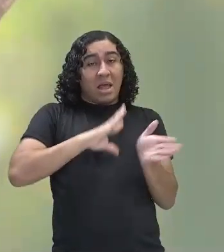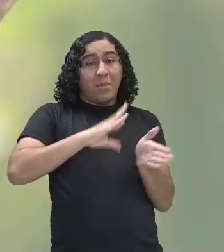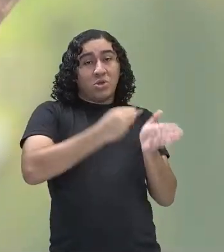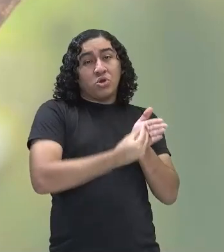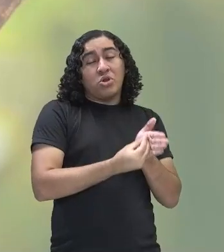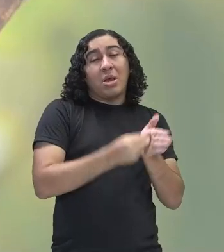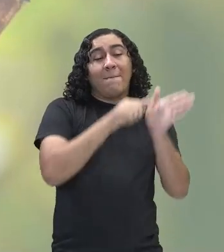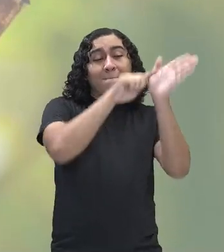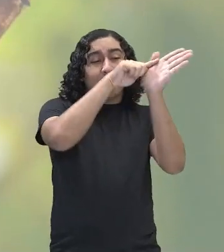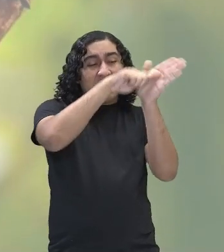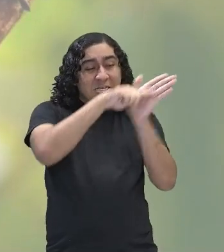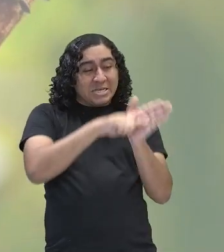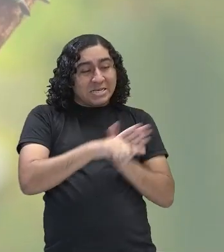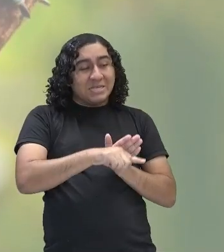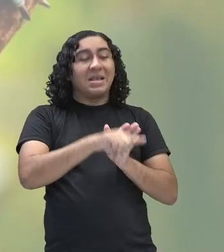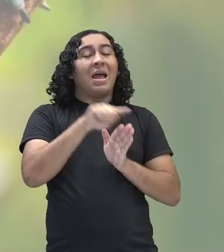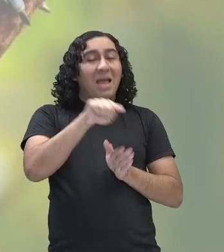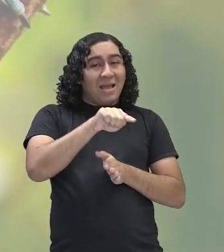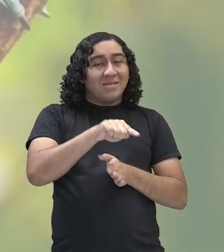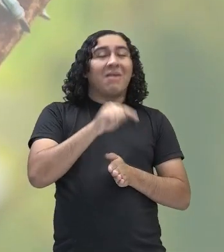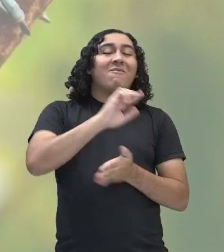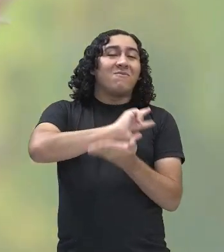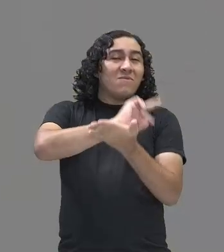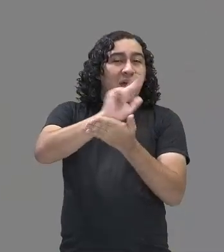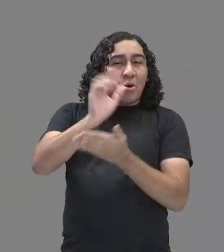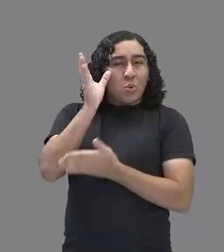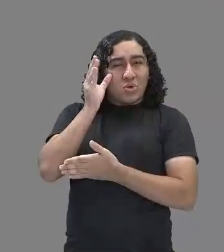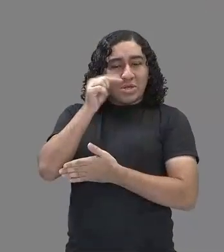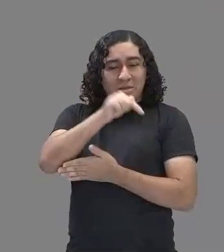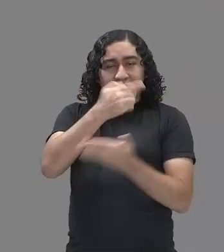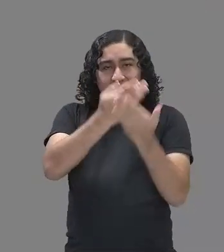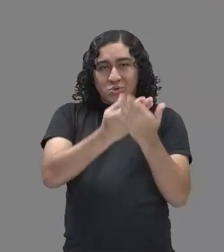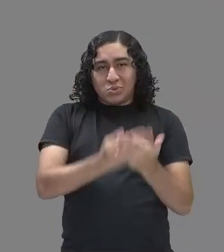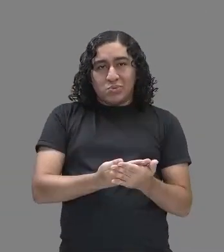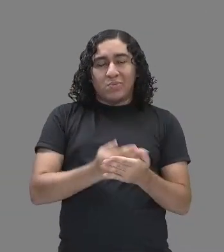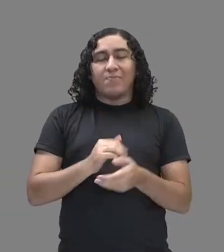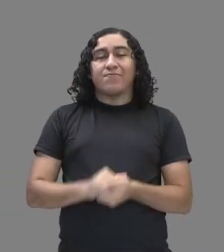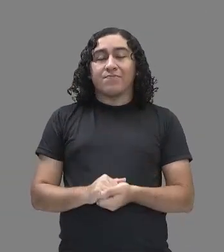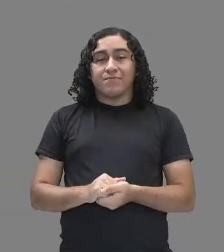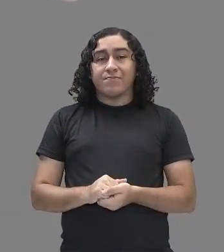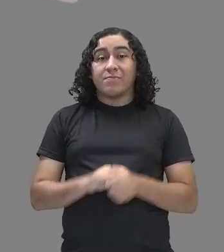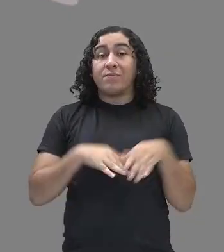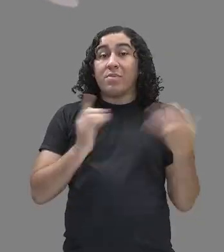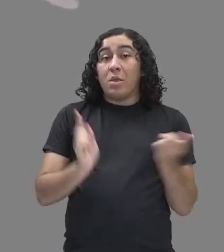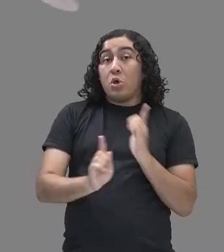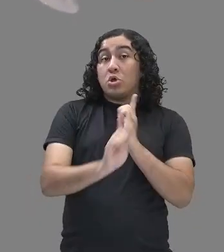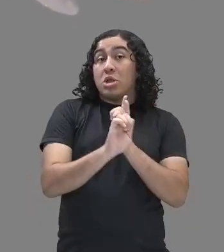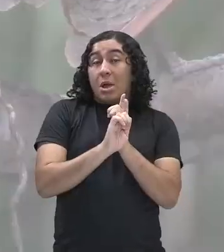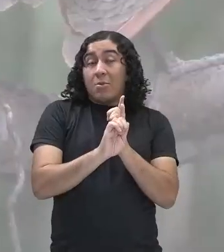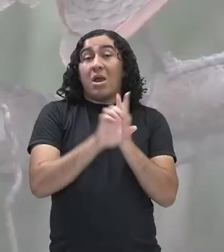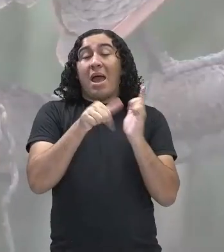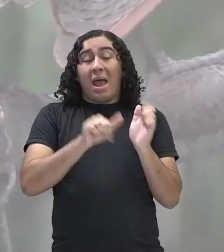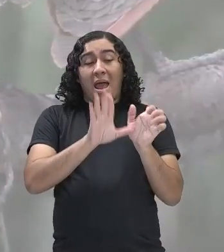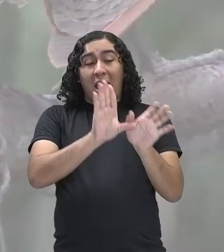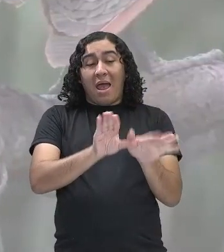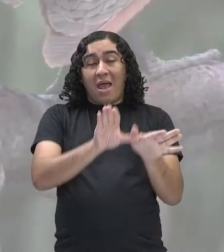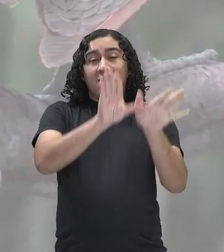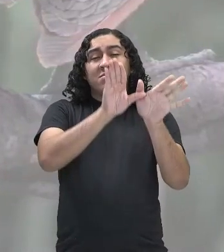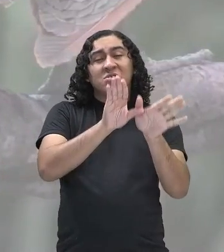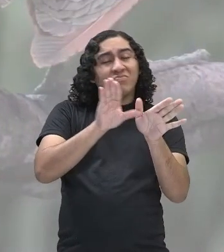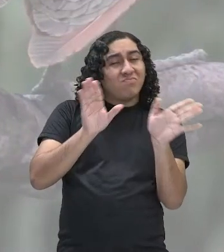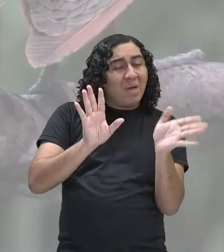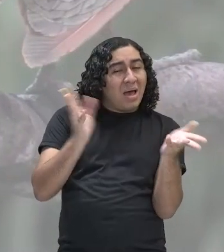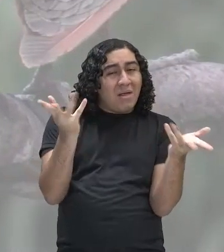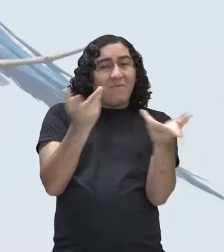dessa fascinante fauna alada. Aqui encontramos algumas das aves mais deslumbrantes e singulares